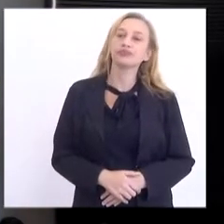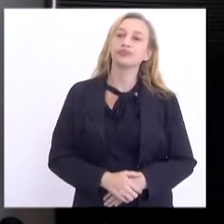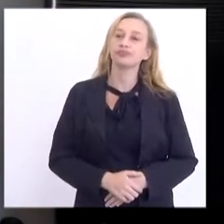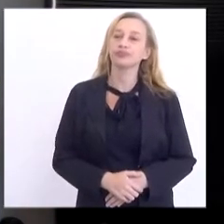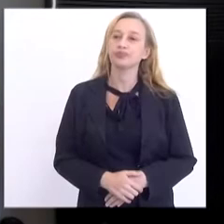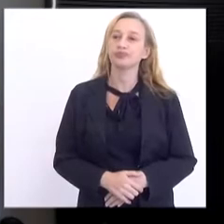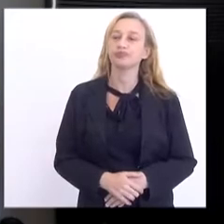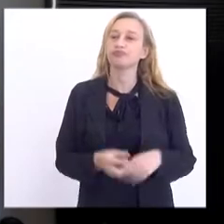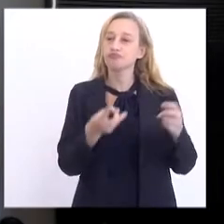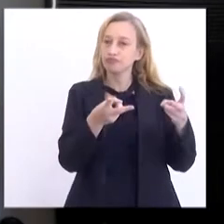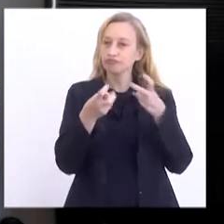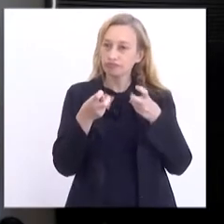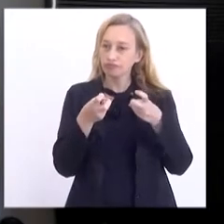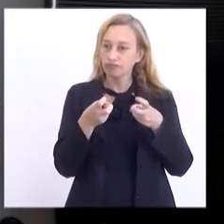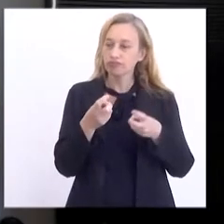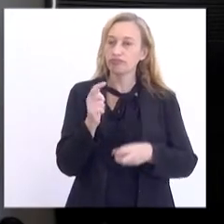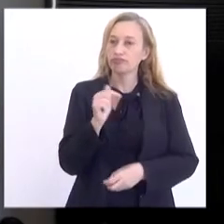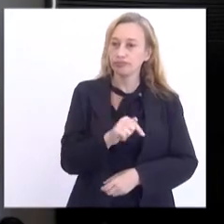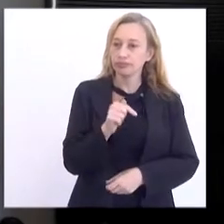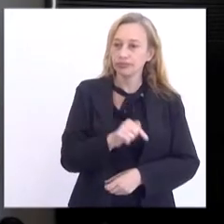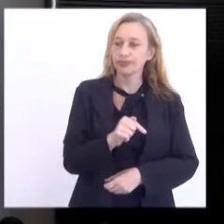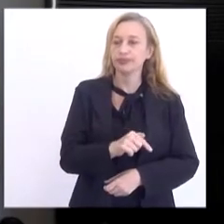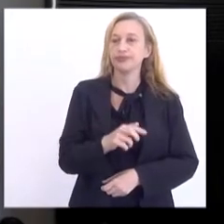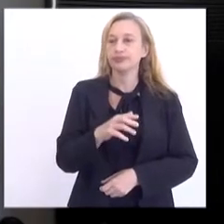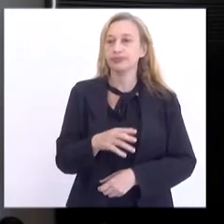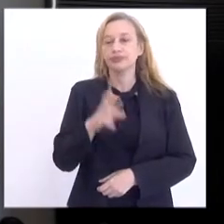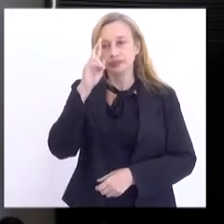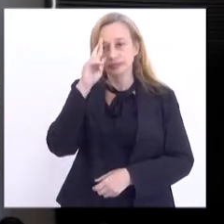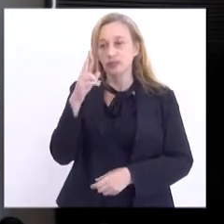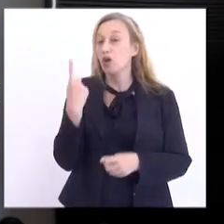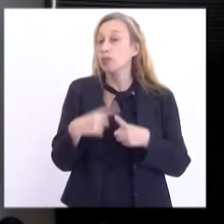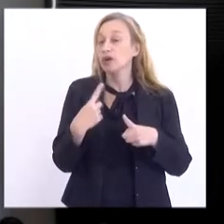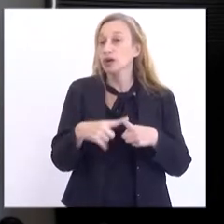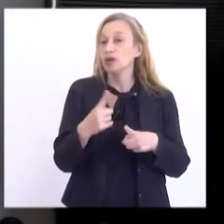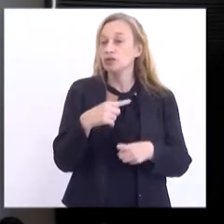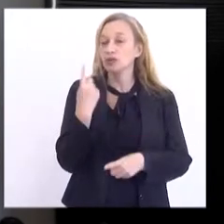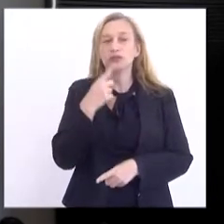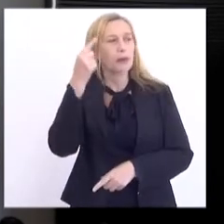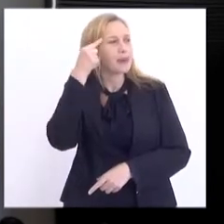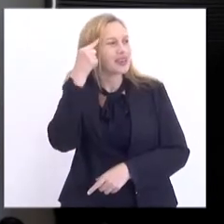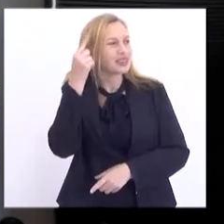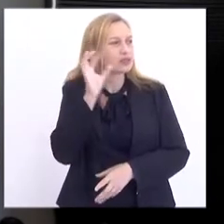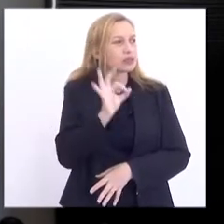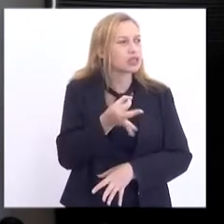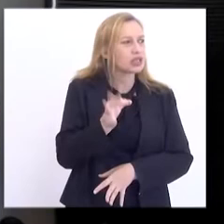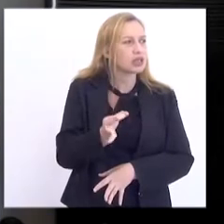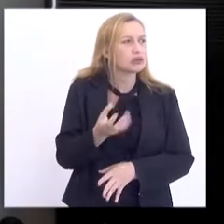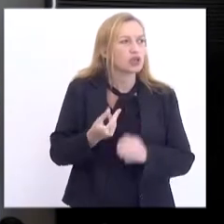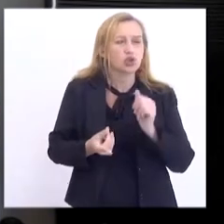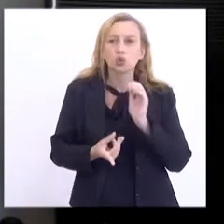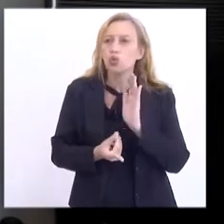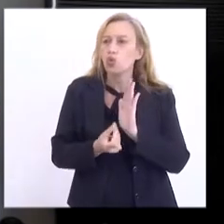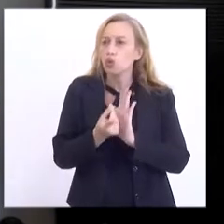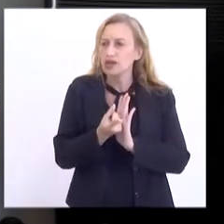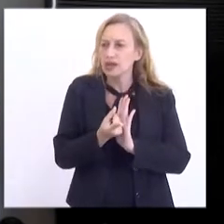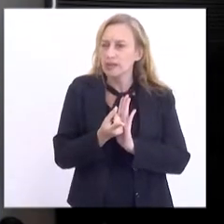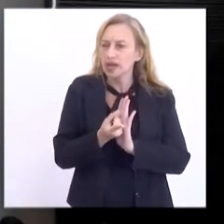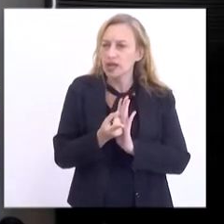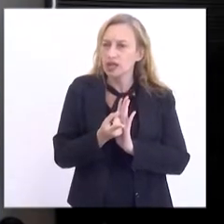esse esse algo observação aqui para para o Senhor porque quando a gente pensa quem vive no orçamento